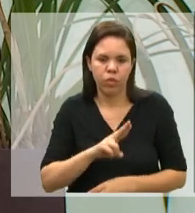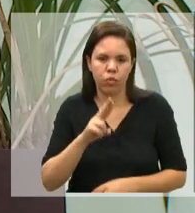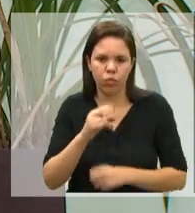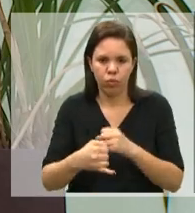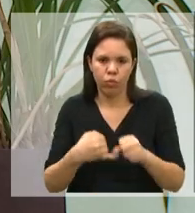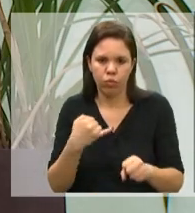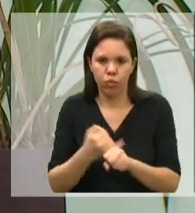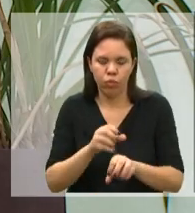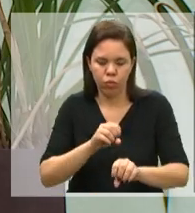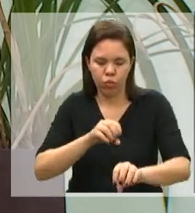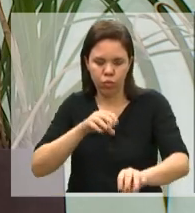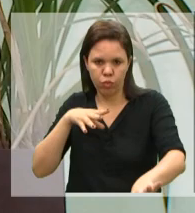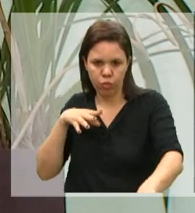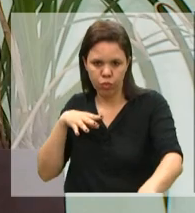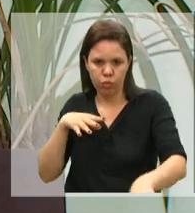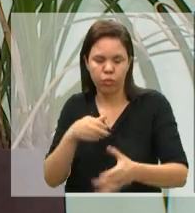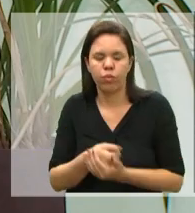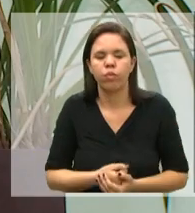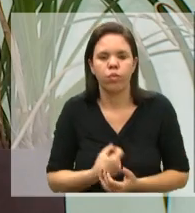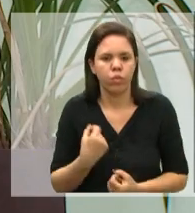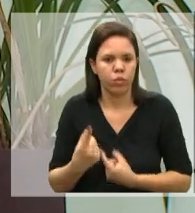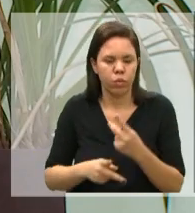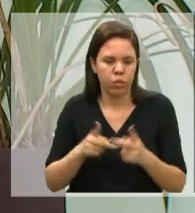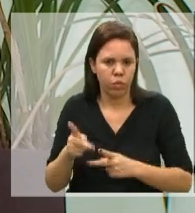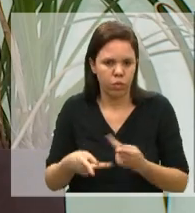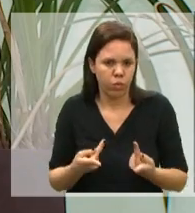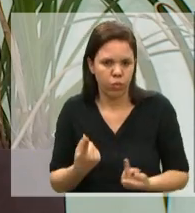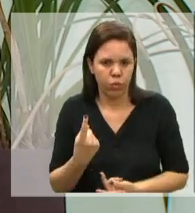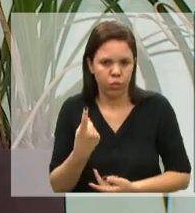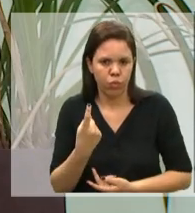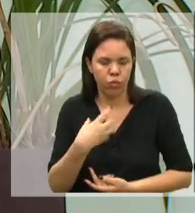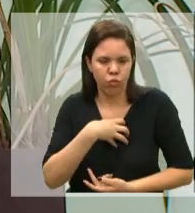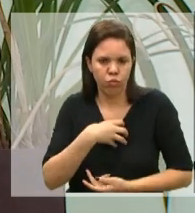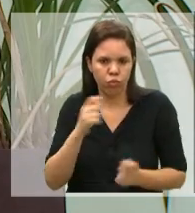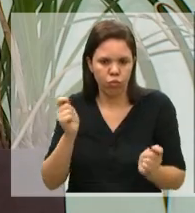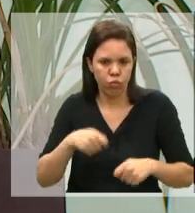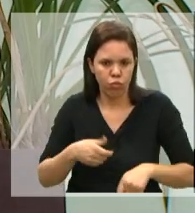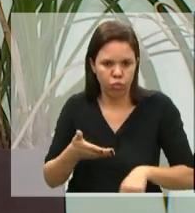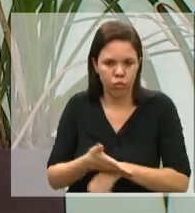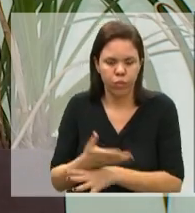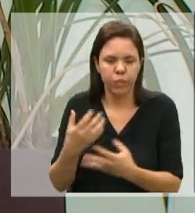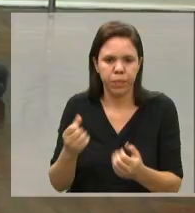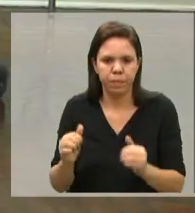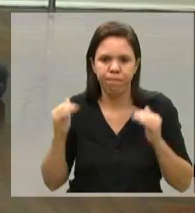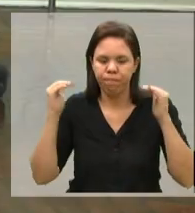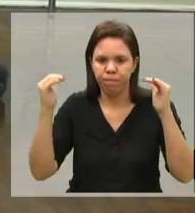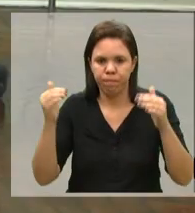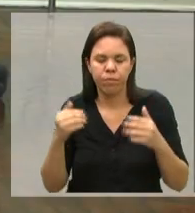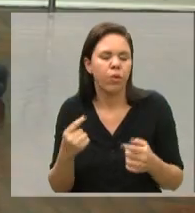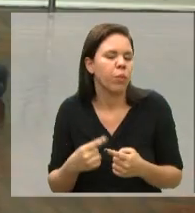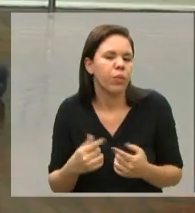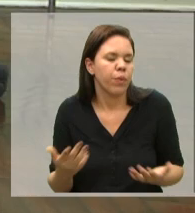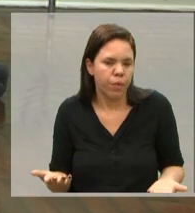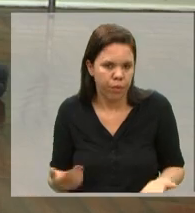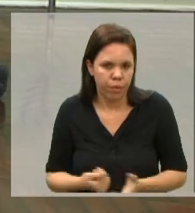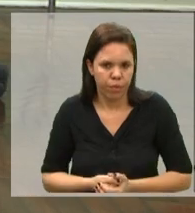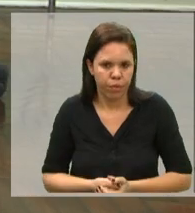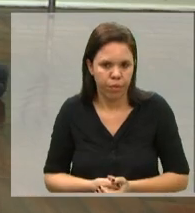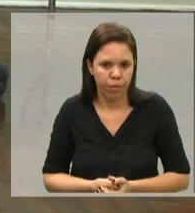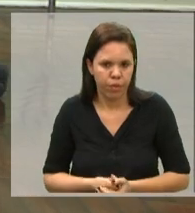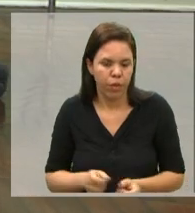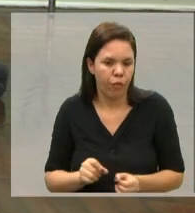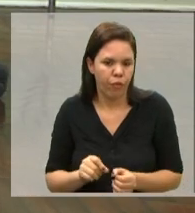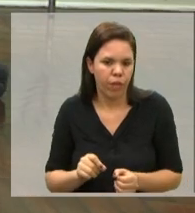educação à distância, para algumas pessoas, a única maneira de aceder ao ensino superior... Por que não, né? Por que